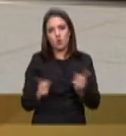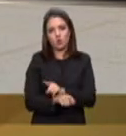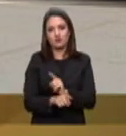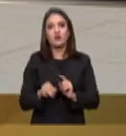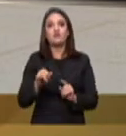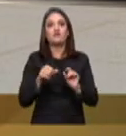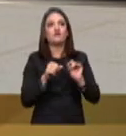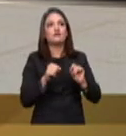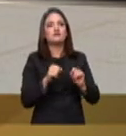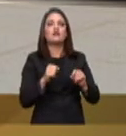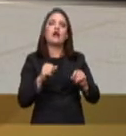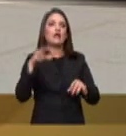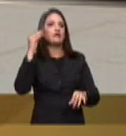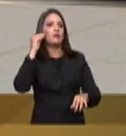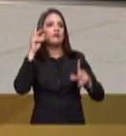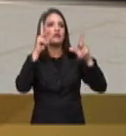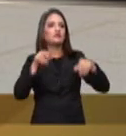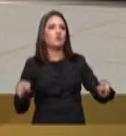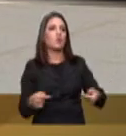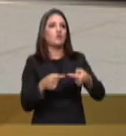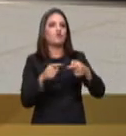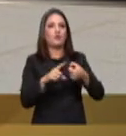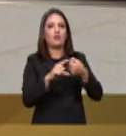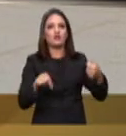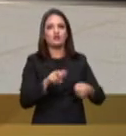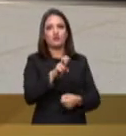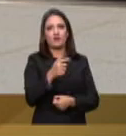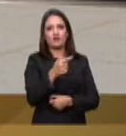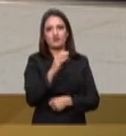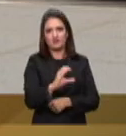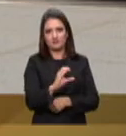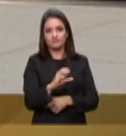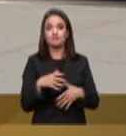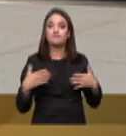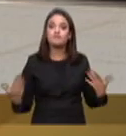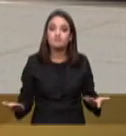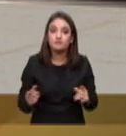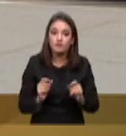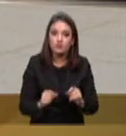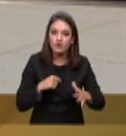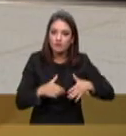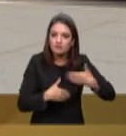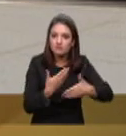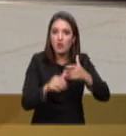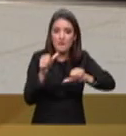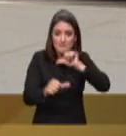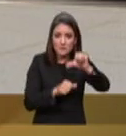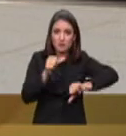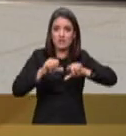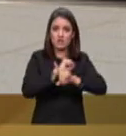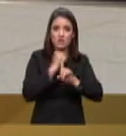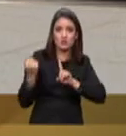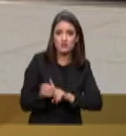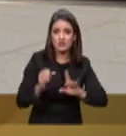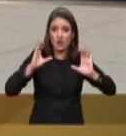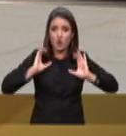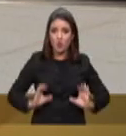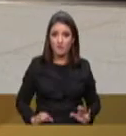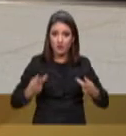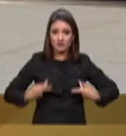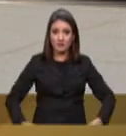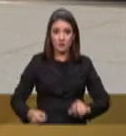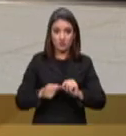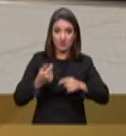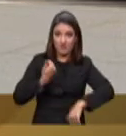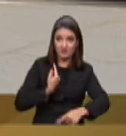interpretação conforme o referido artigo 57C. O ritmo vertiginoso das mudanças sociais e do comportamento propiciadas